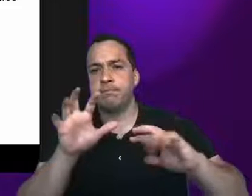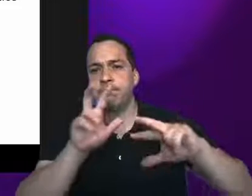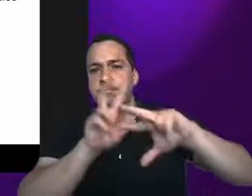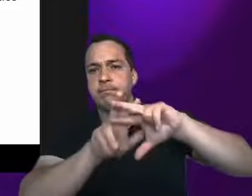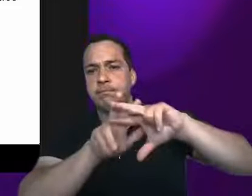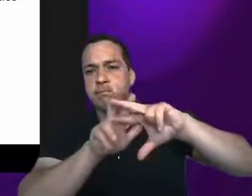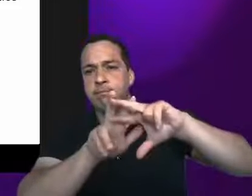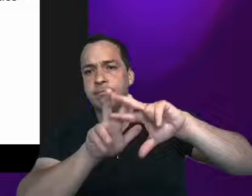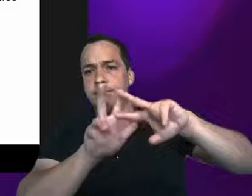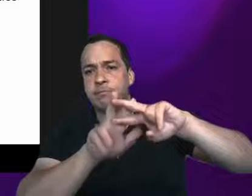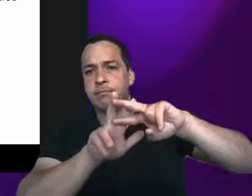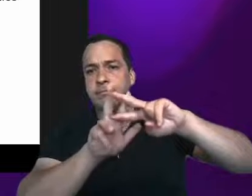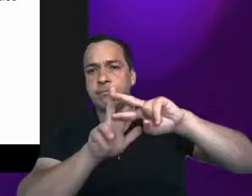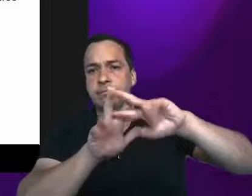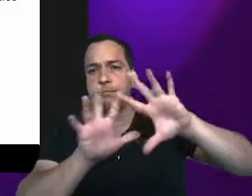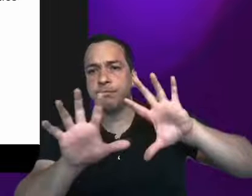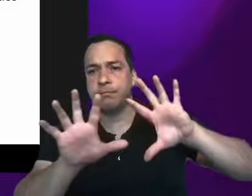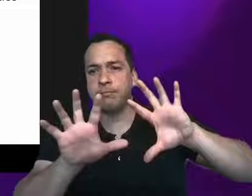do paciente.